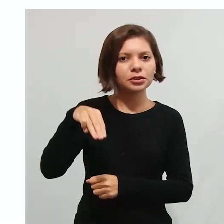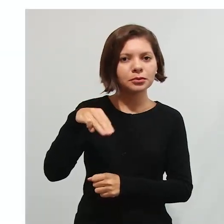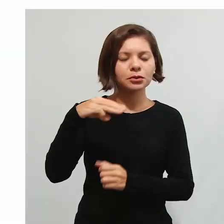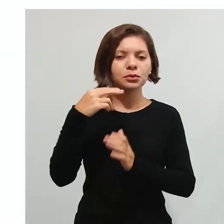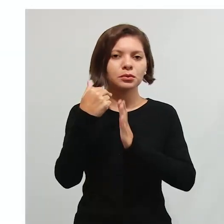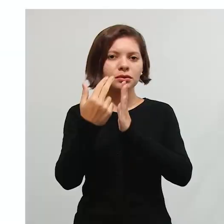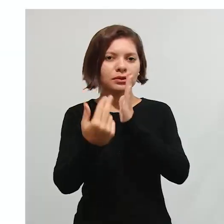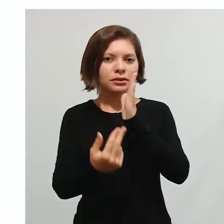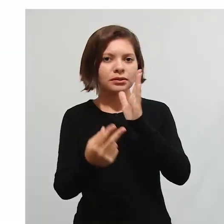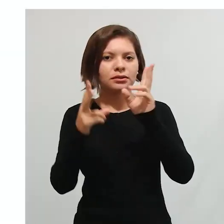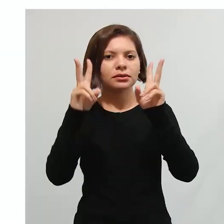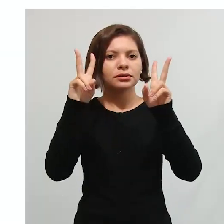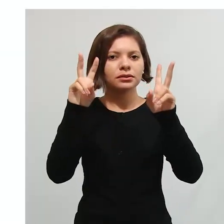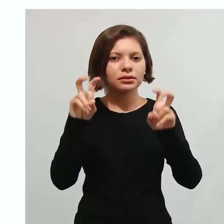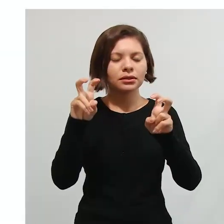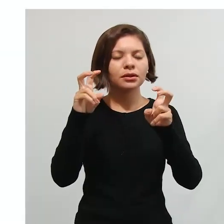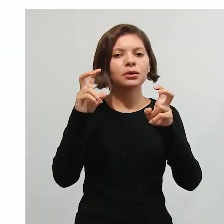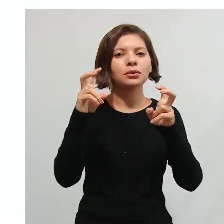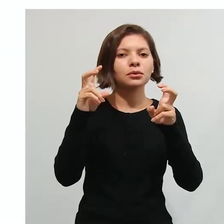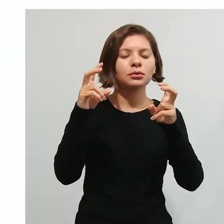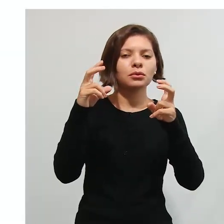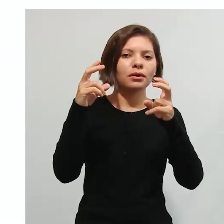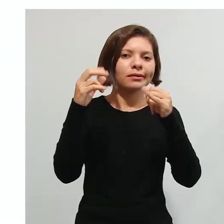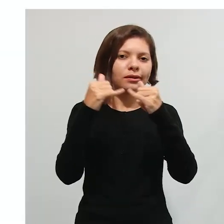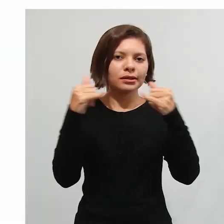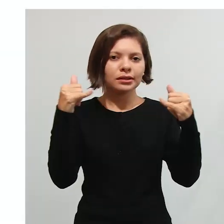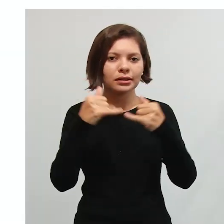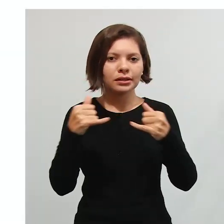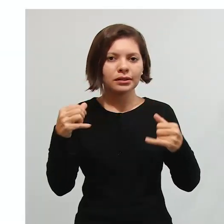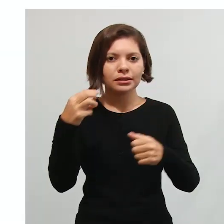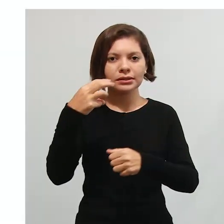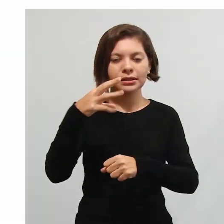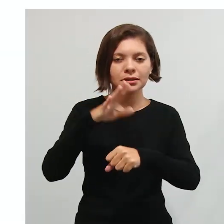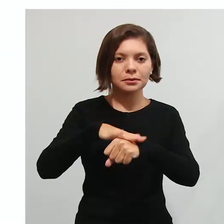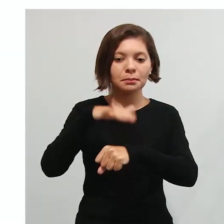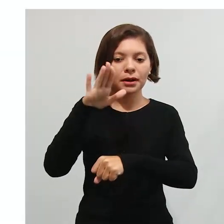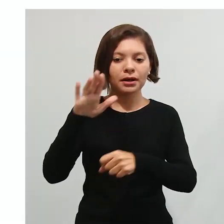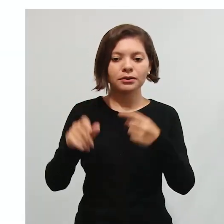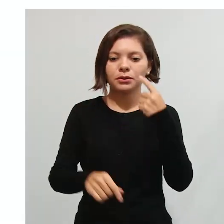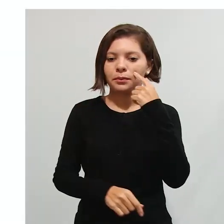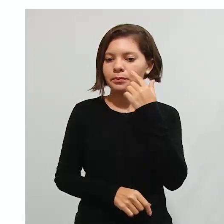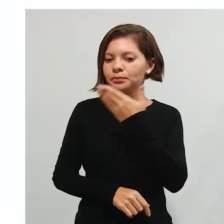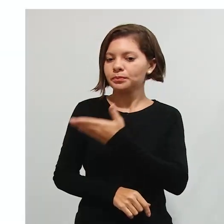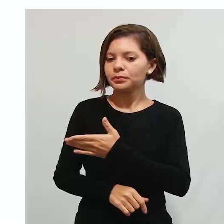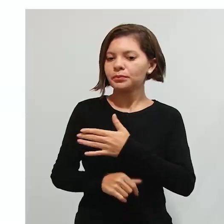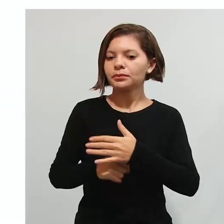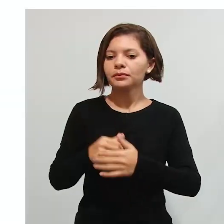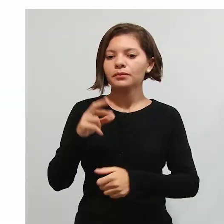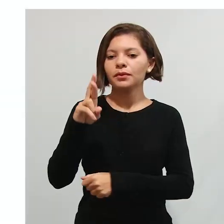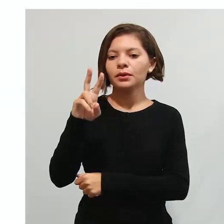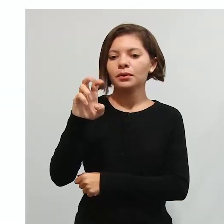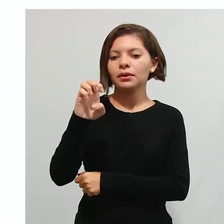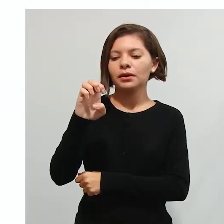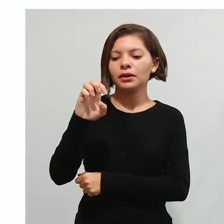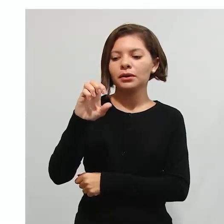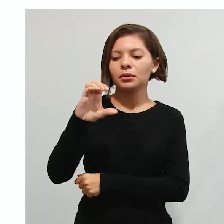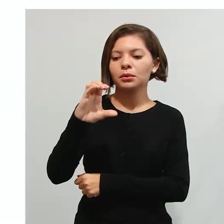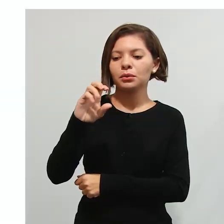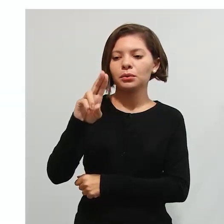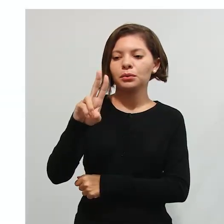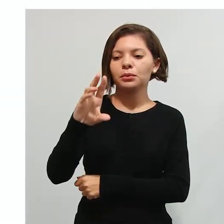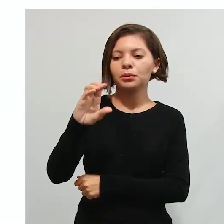fonte das seguras ilustrações citações com mais de três linhas tem o recu aqui a citação com recu ó né